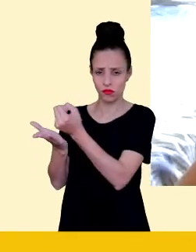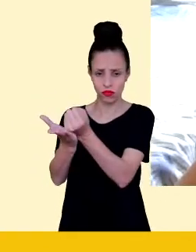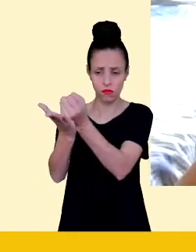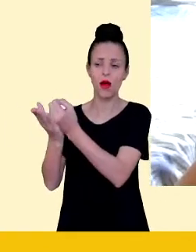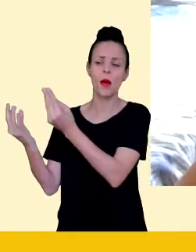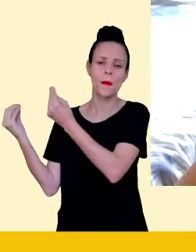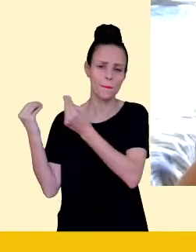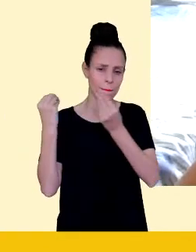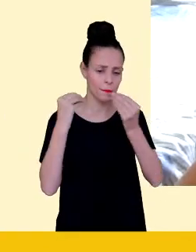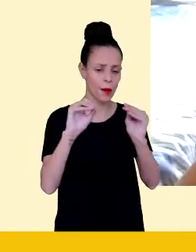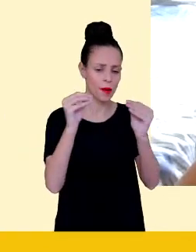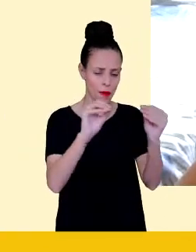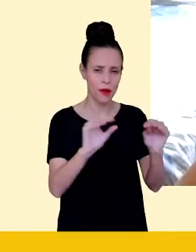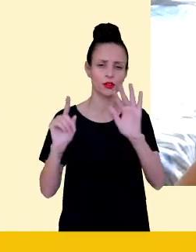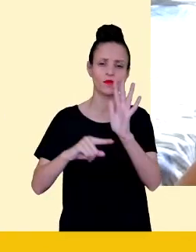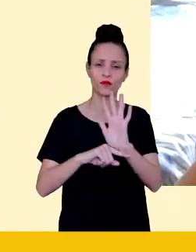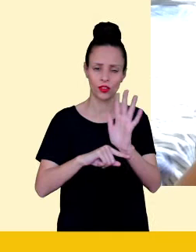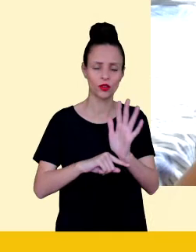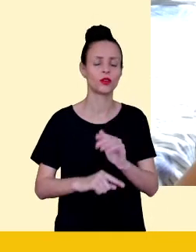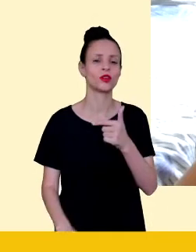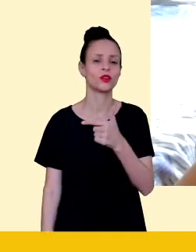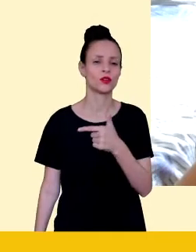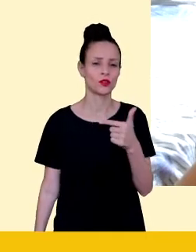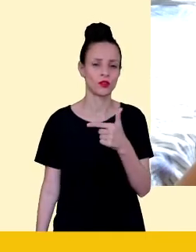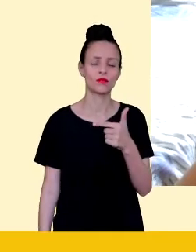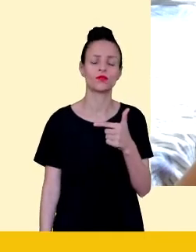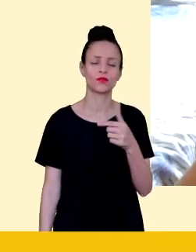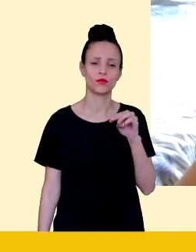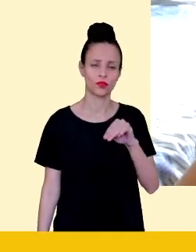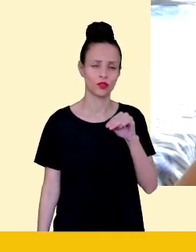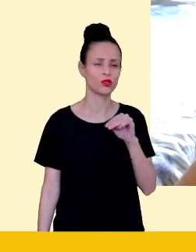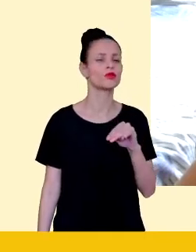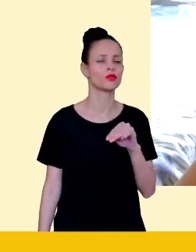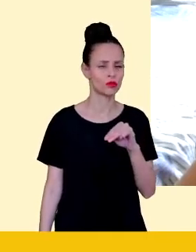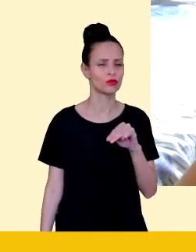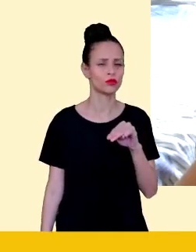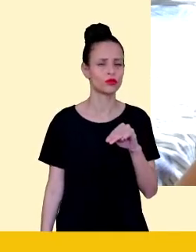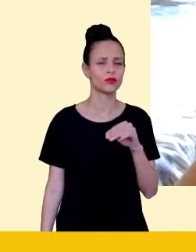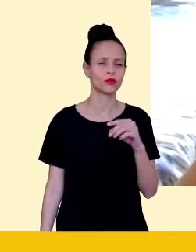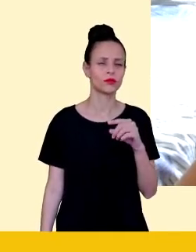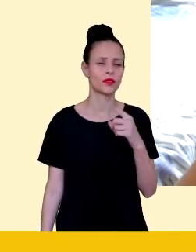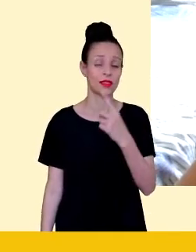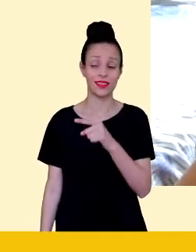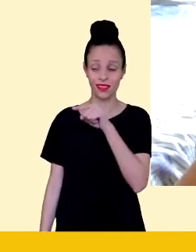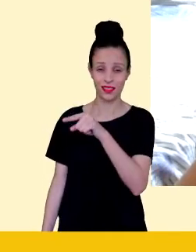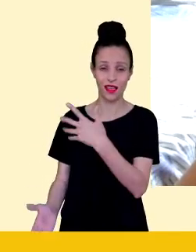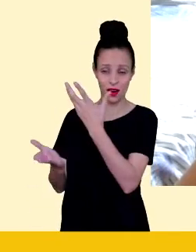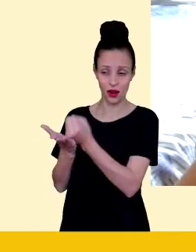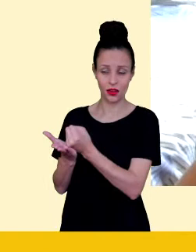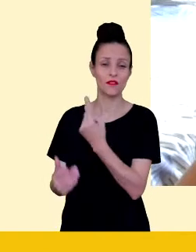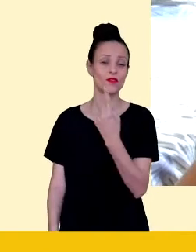todo está dentro da montagem, de alguma forma. Praticamente. Dos 22 minutos está, sei lá, 17, uma coisa